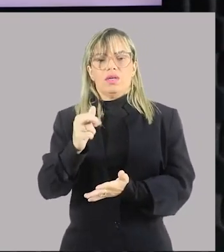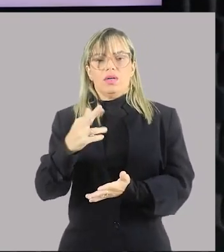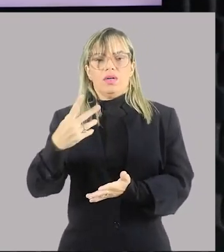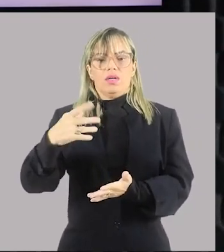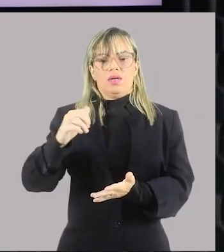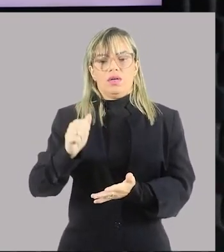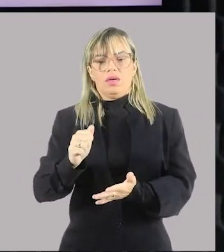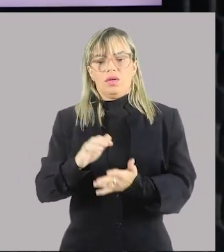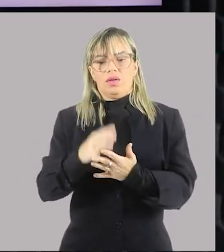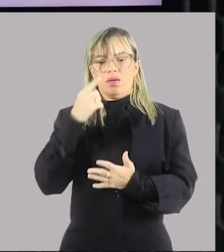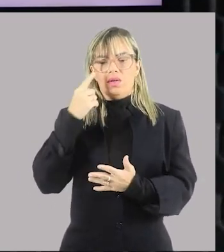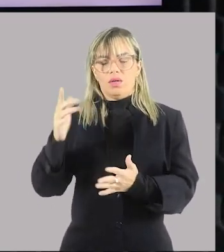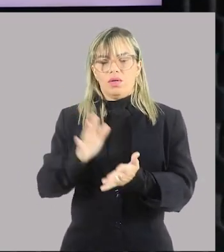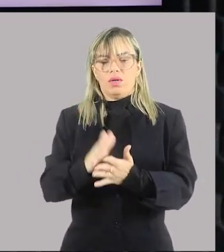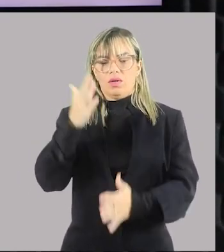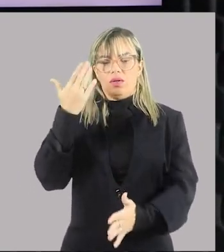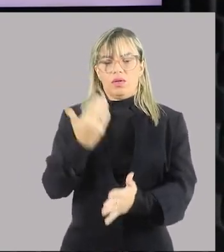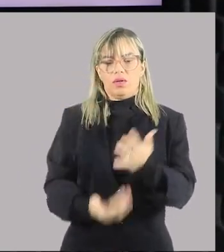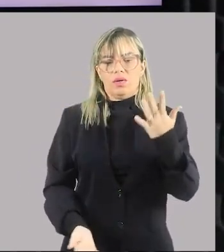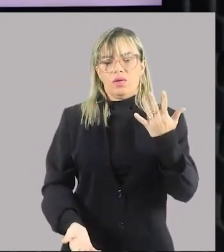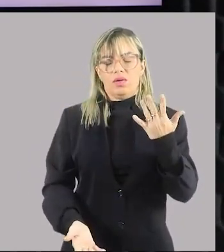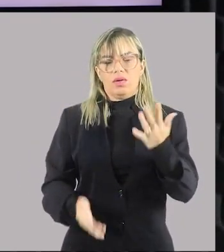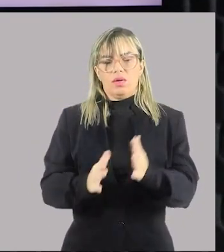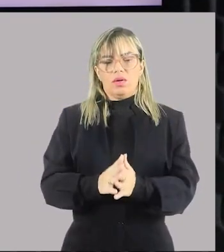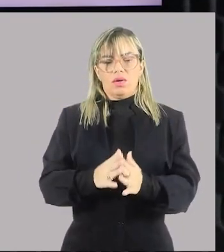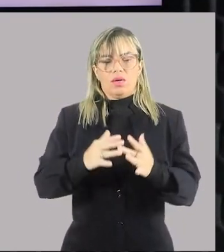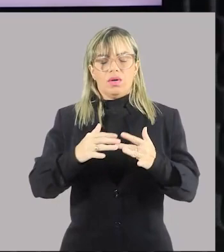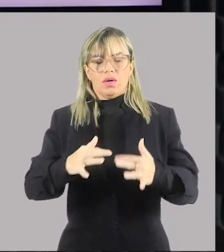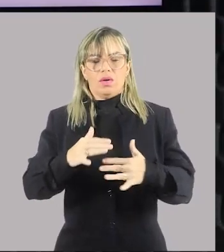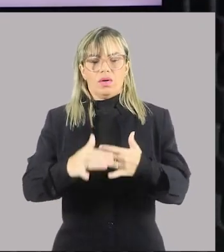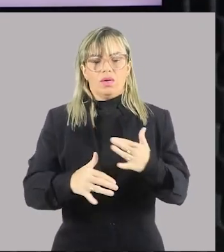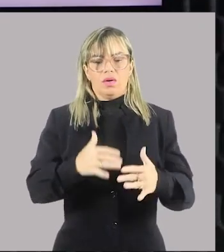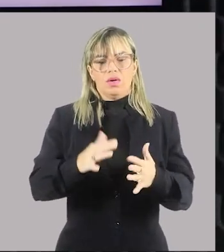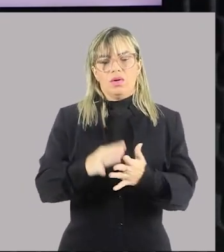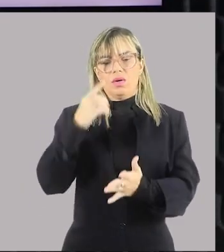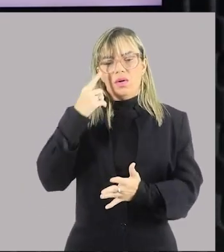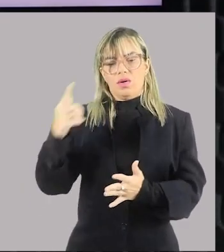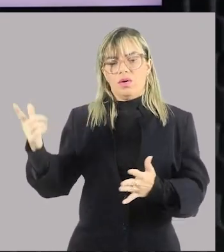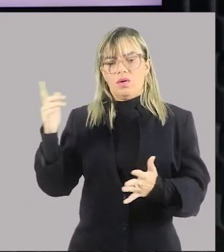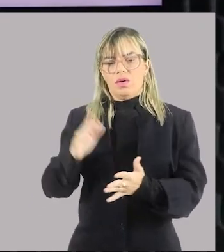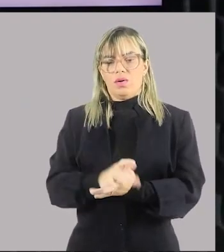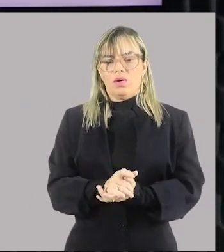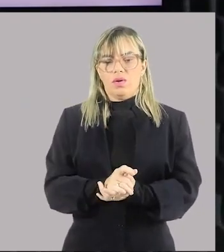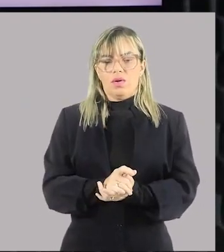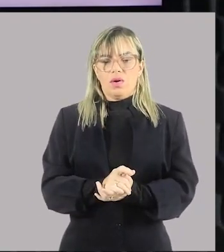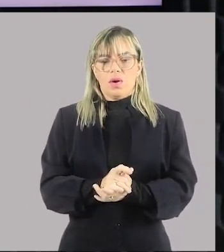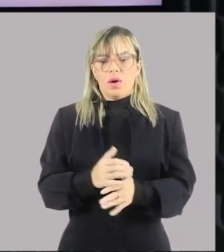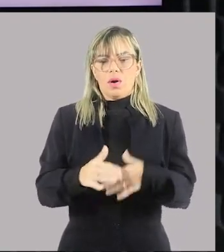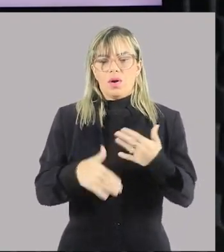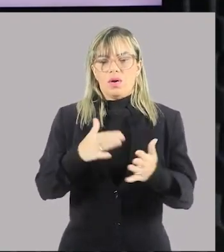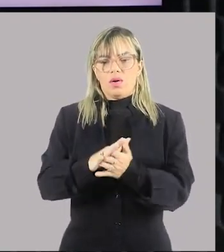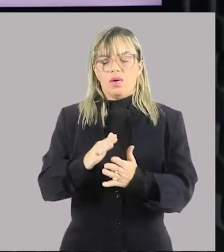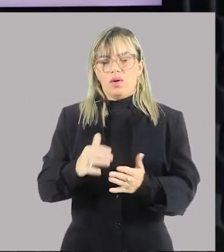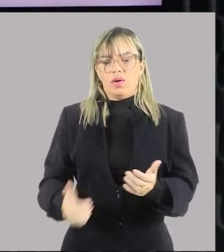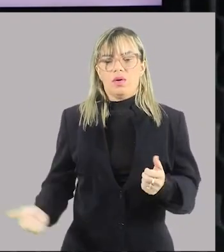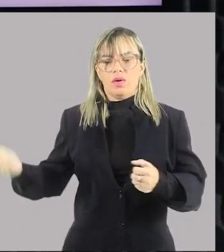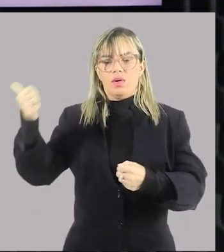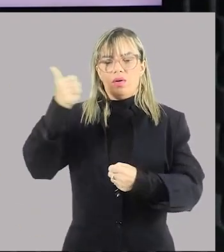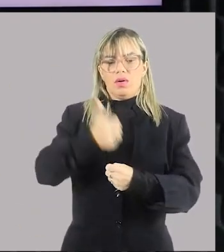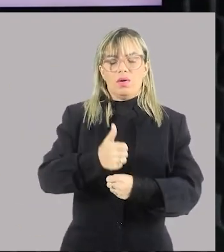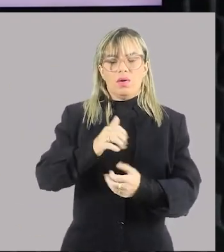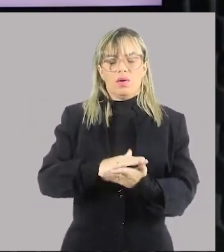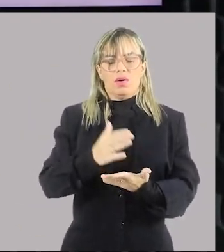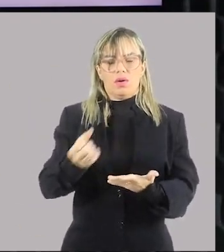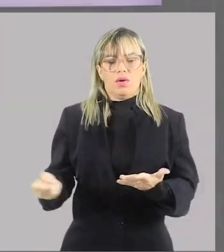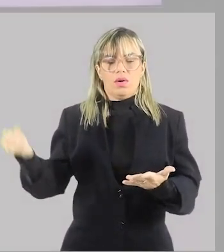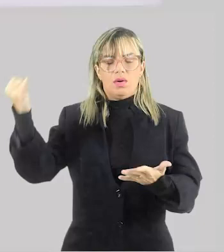Perda, né, do dinamismo desde então, processo de substituição das importações. Ressaltando que essa política de substituição das